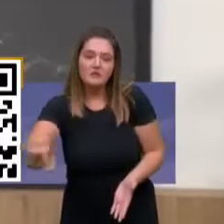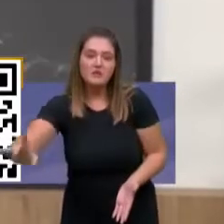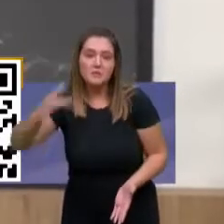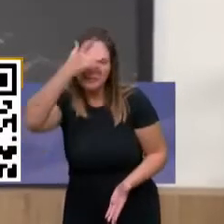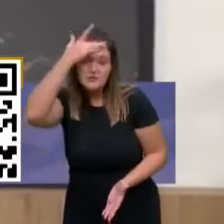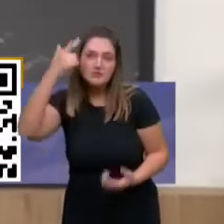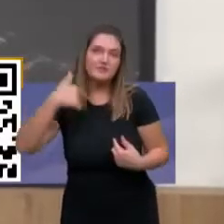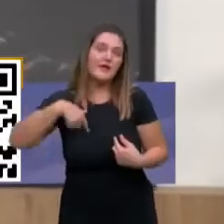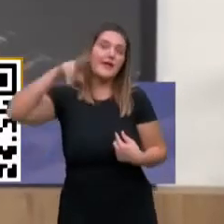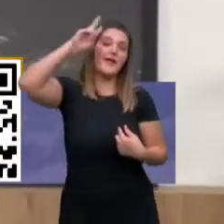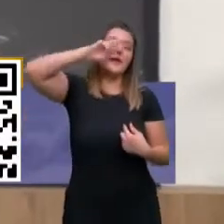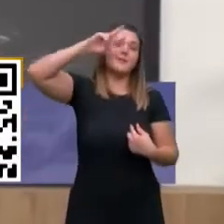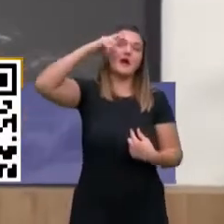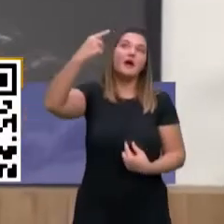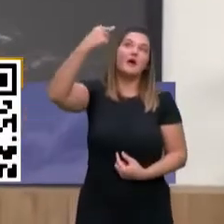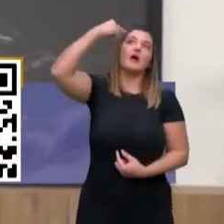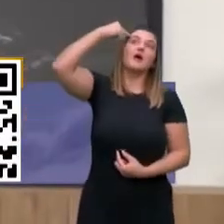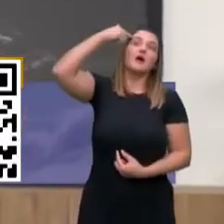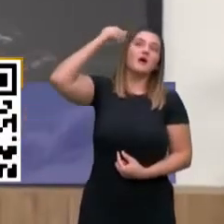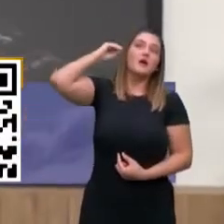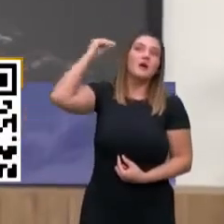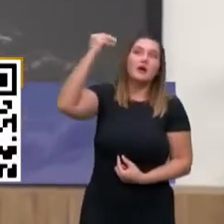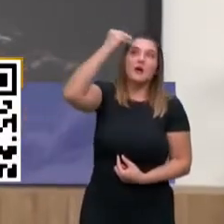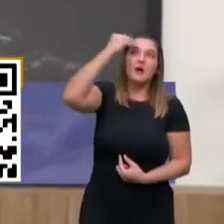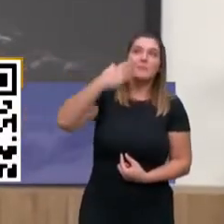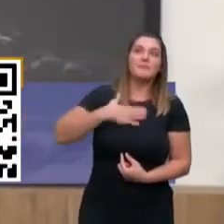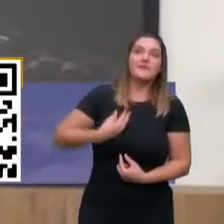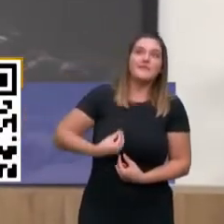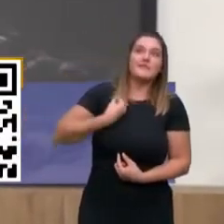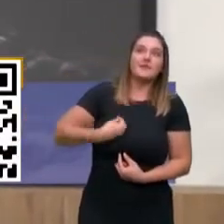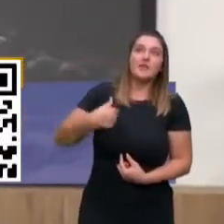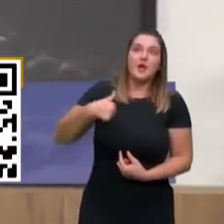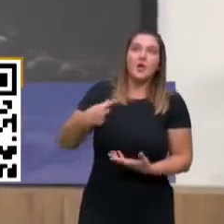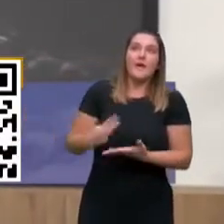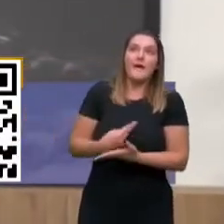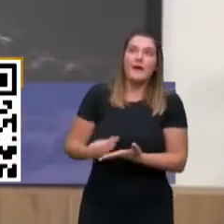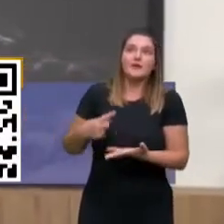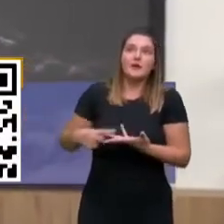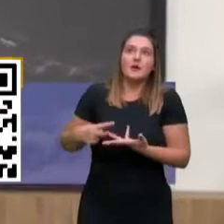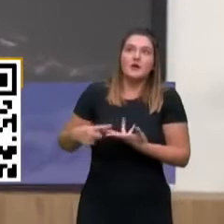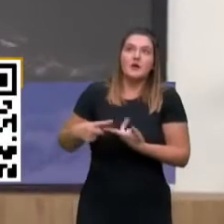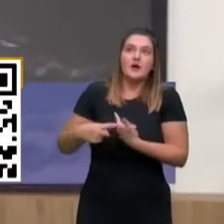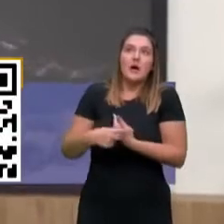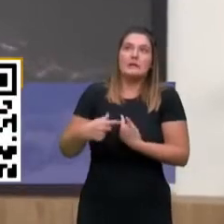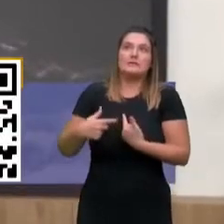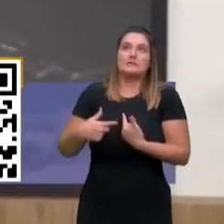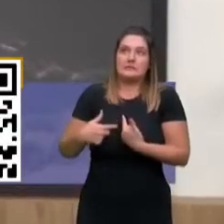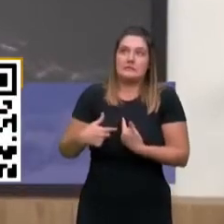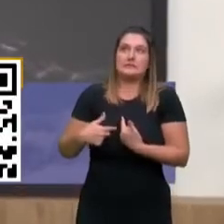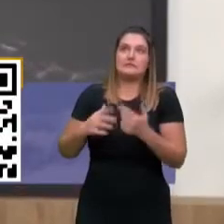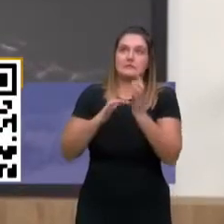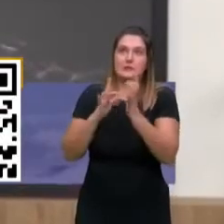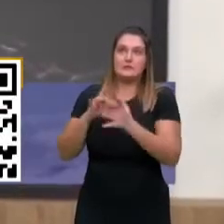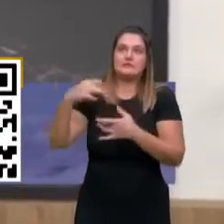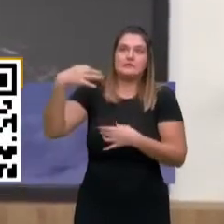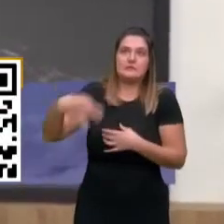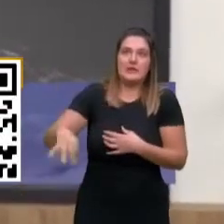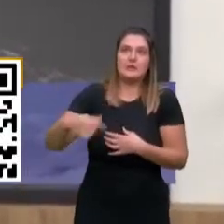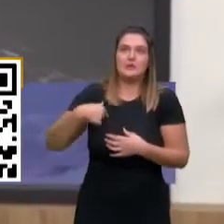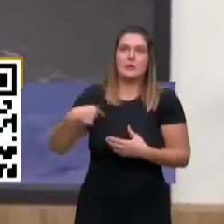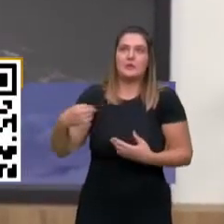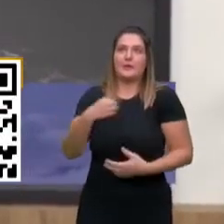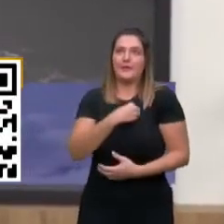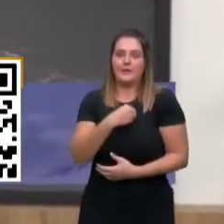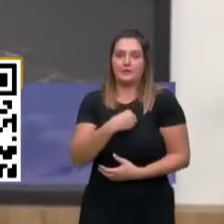filme da própria vida. E depois que verem o filme da própria vida, vai acontecer uma cena extraordinária e